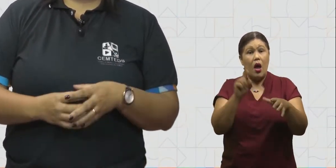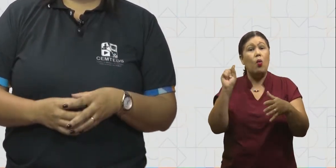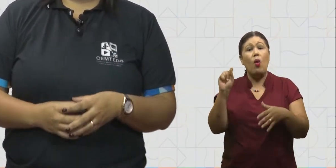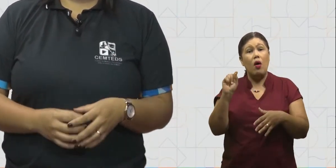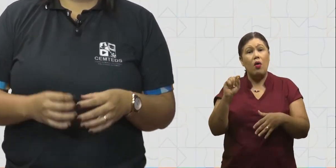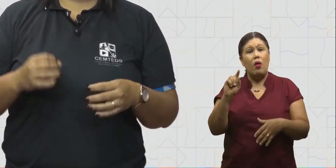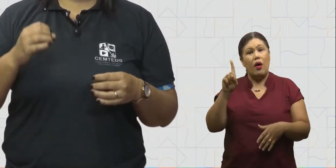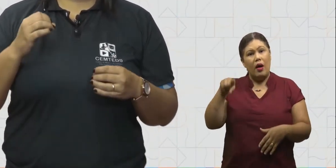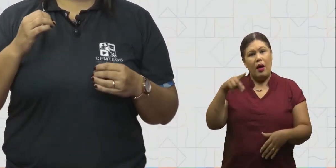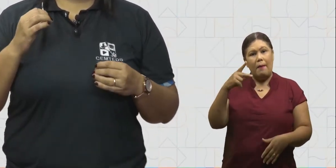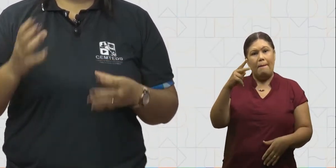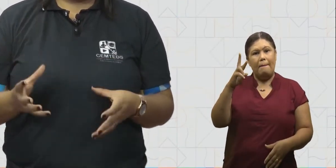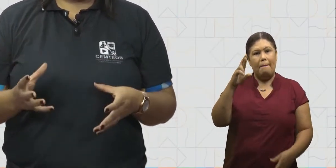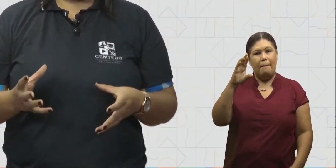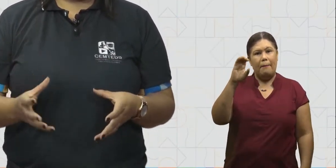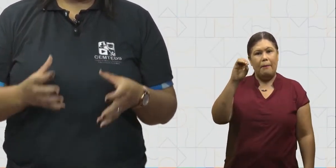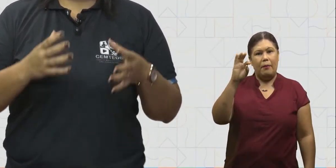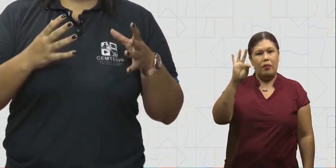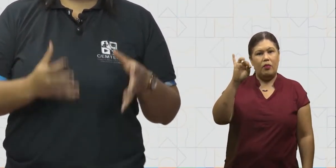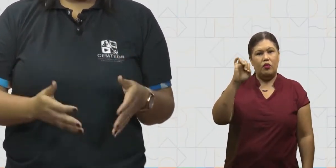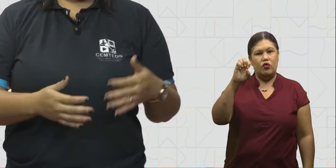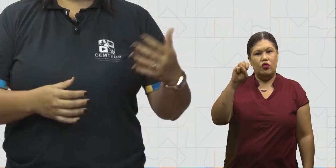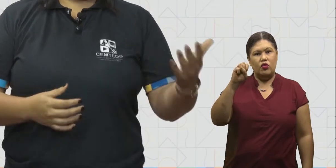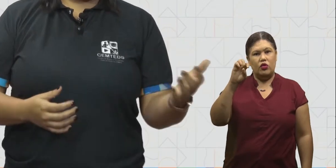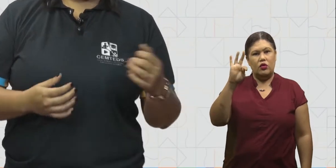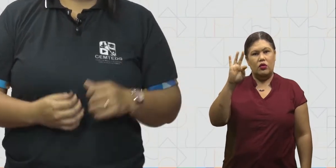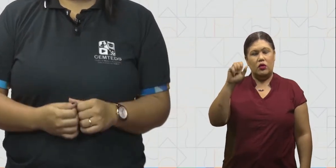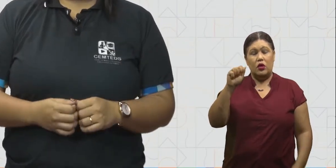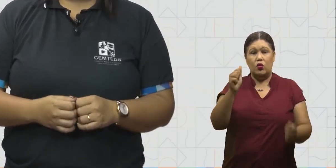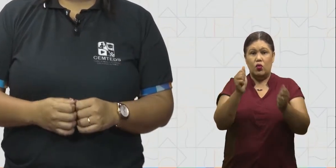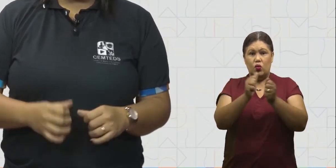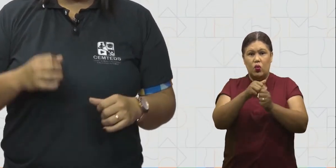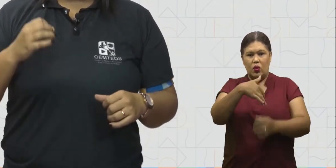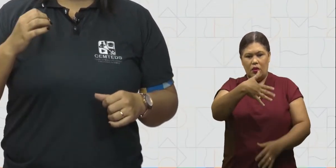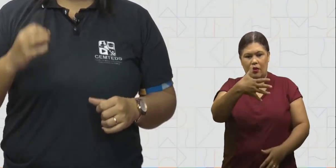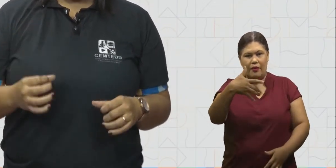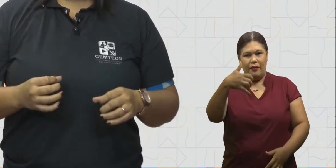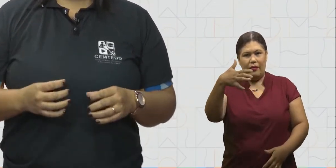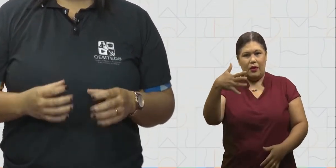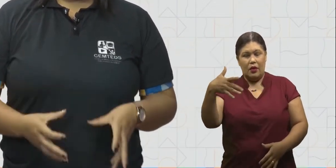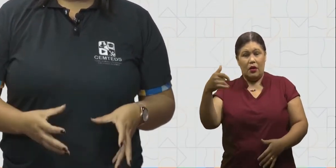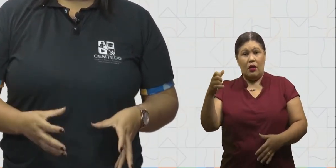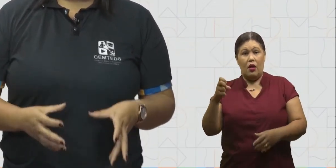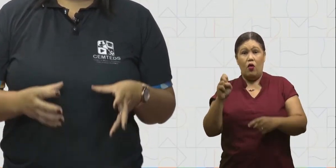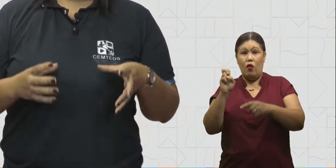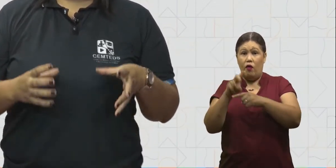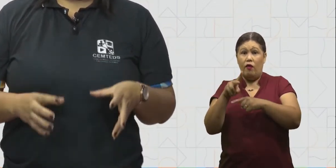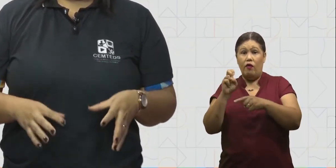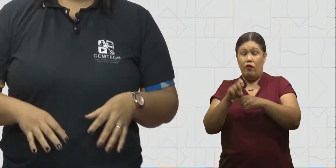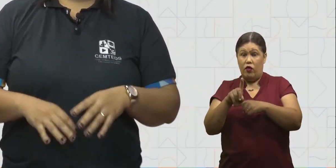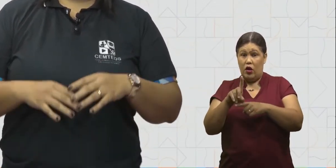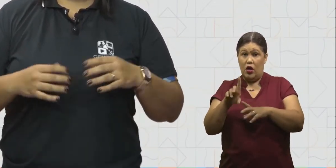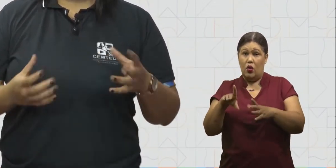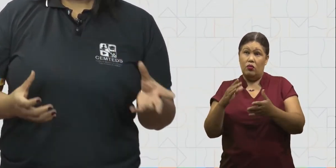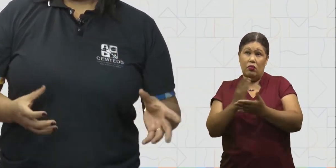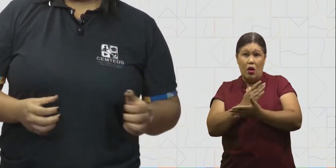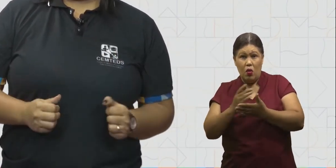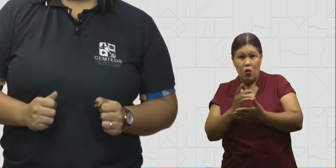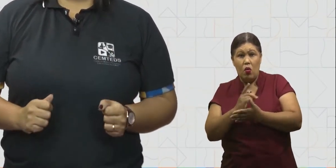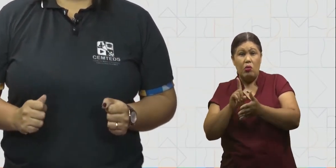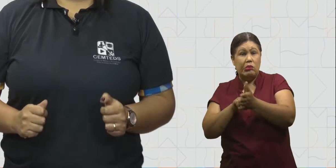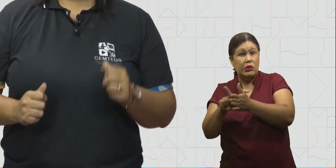protozoários pertencem ao grupo dos protistas, juntamente com as algas. Já os vírus são considerados por